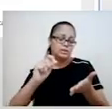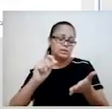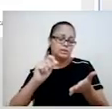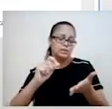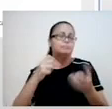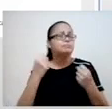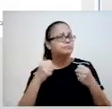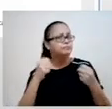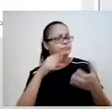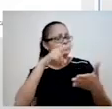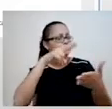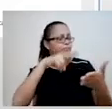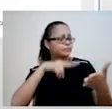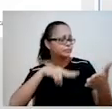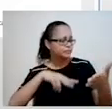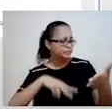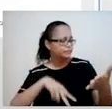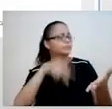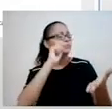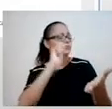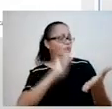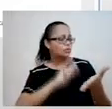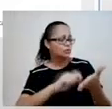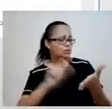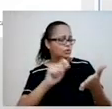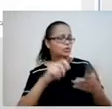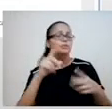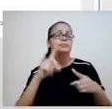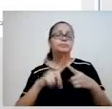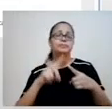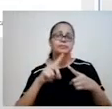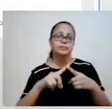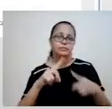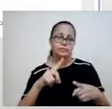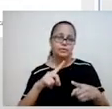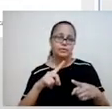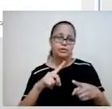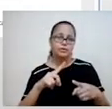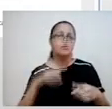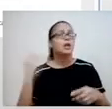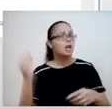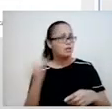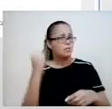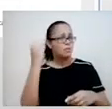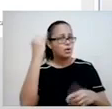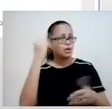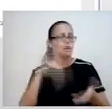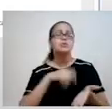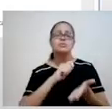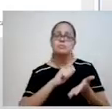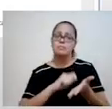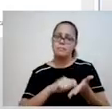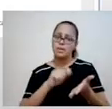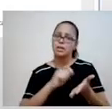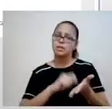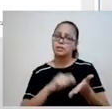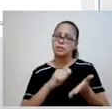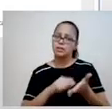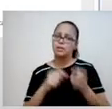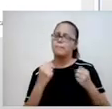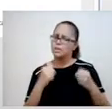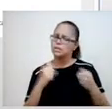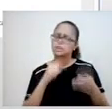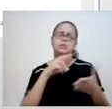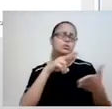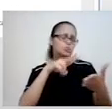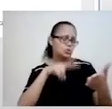e a corrigir tudo que vocês escrevem, porque isso é um fator imprescindível para a escrita. Então, eu tenho que ler o que eu escrevi.